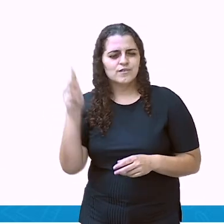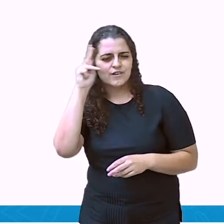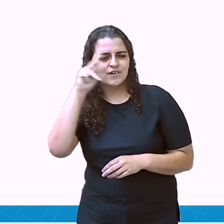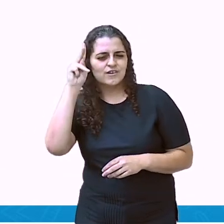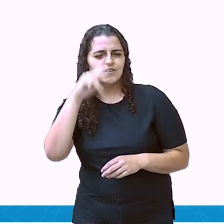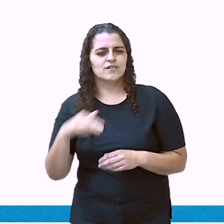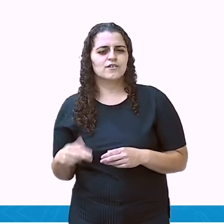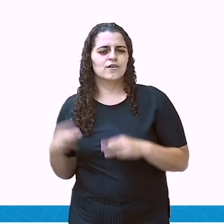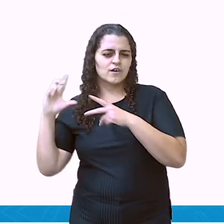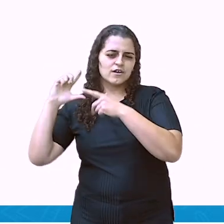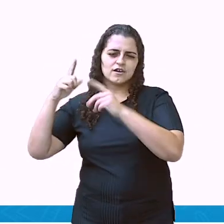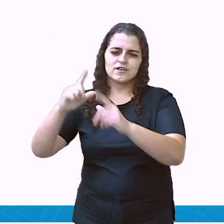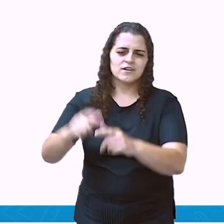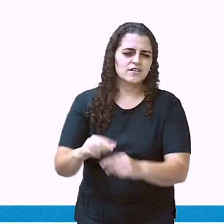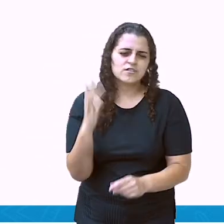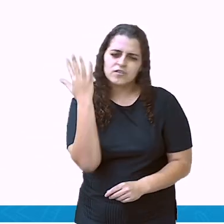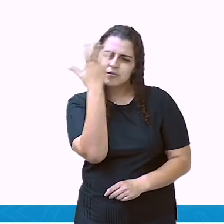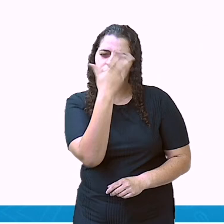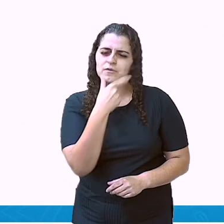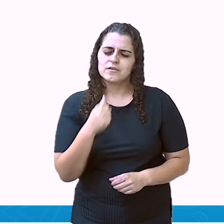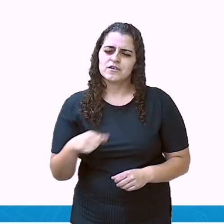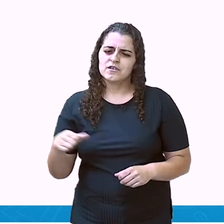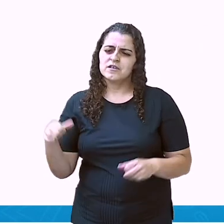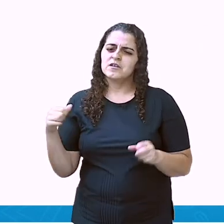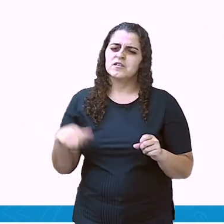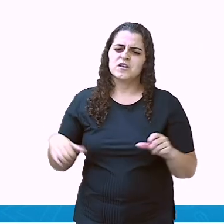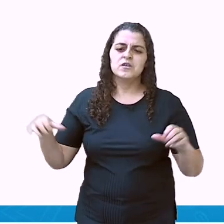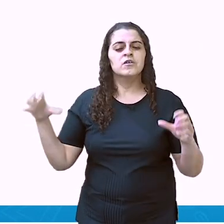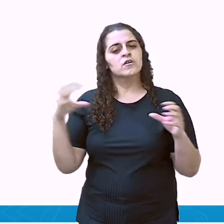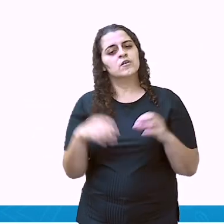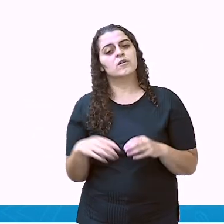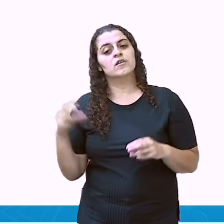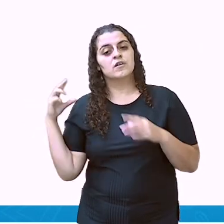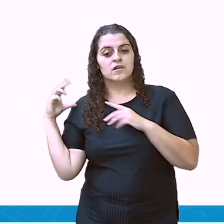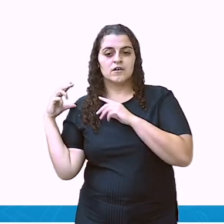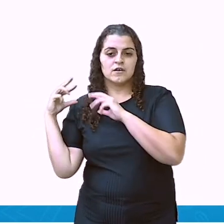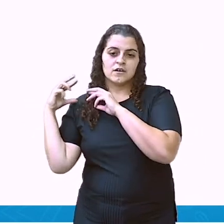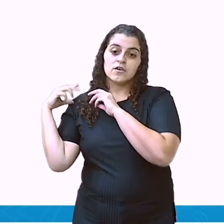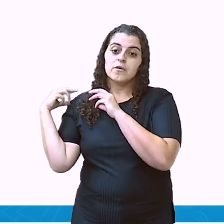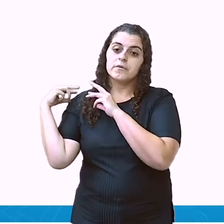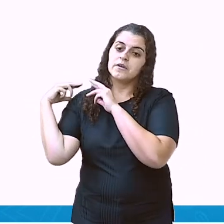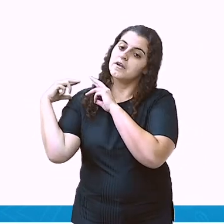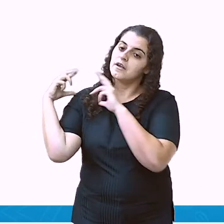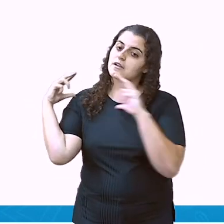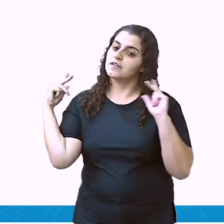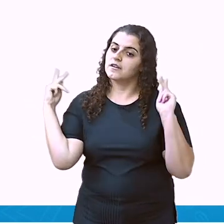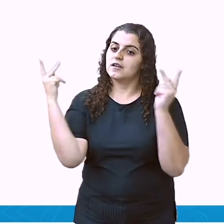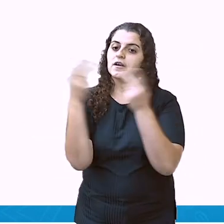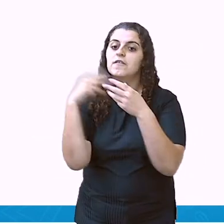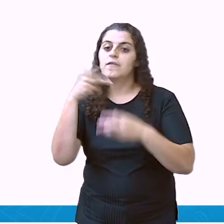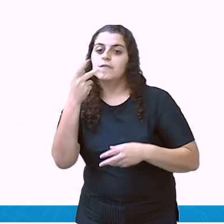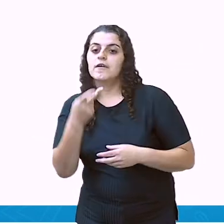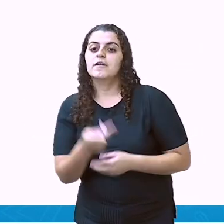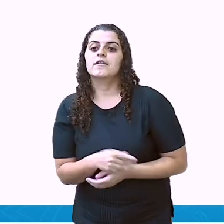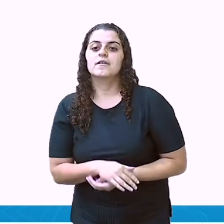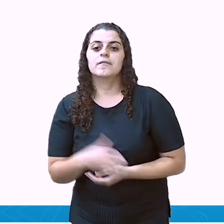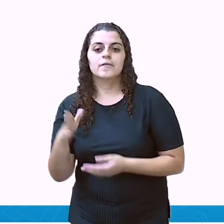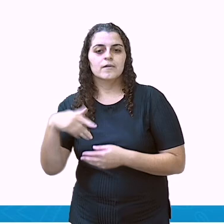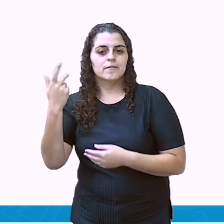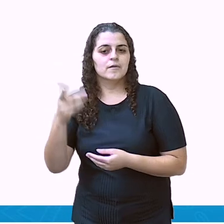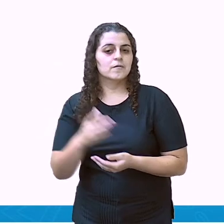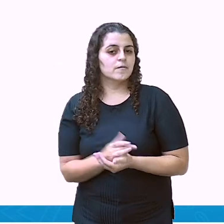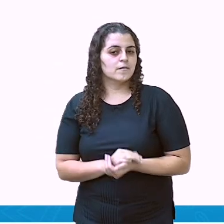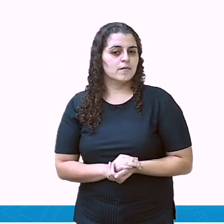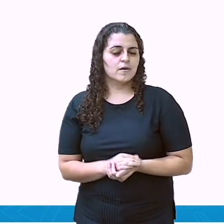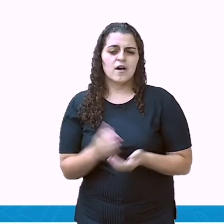histórias e tradições. E é sobre essa herança que a gente vai falar na nossa próxima aula.